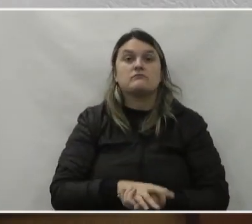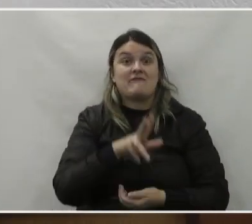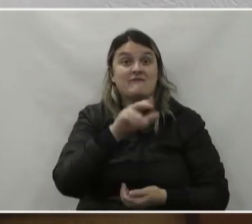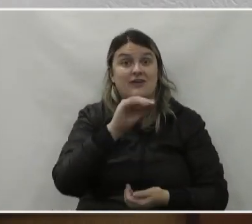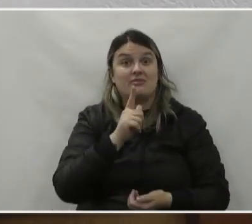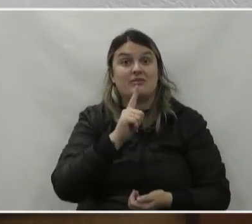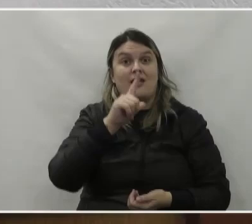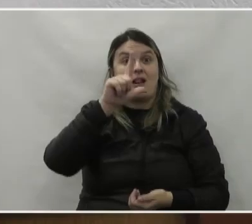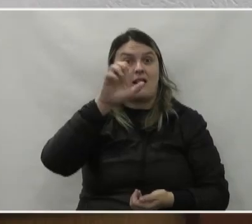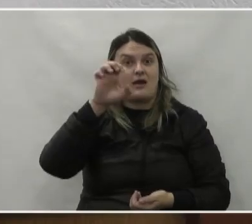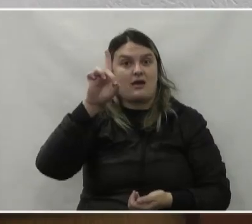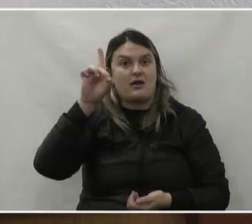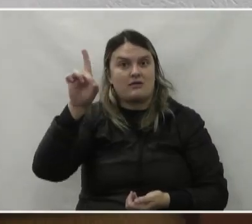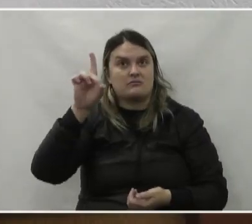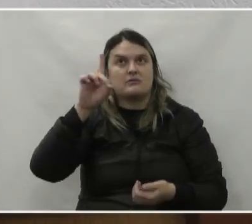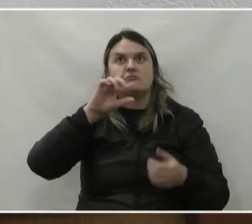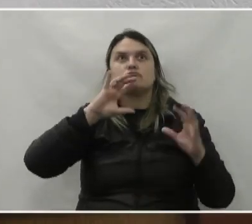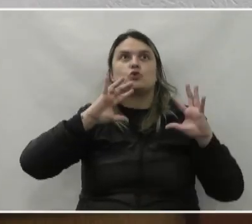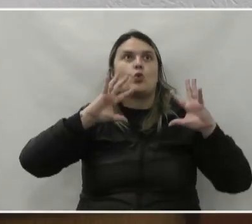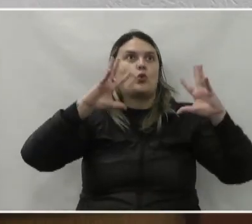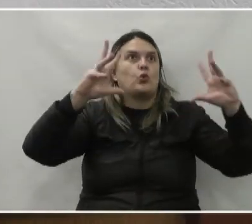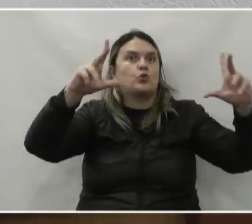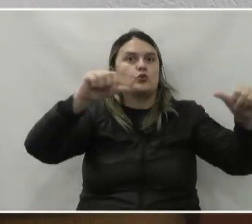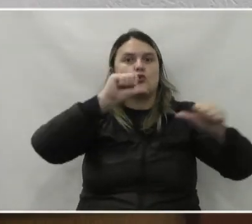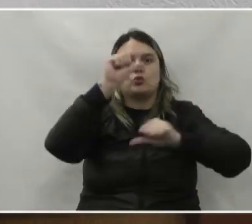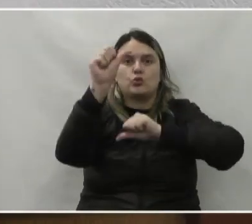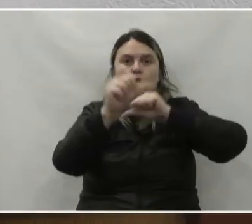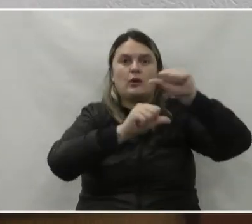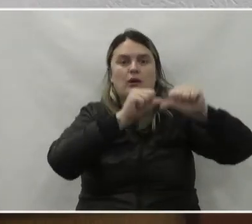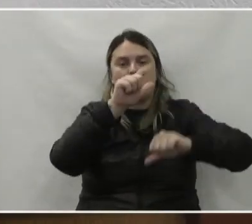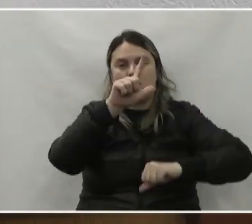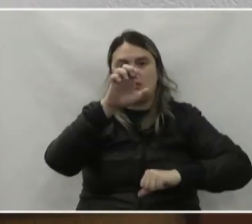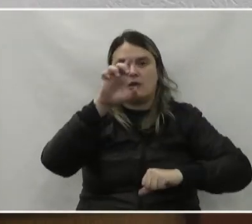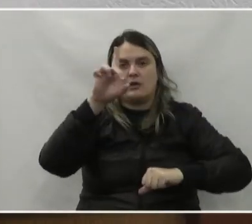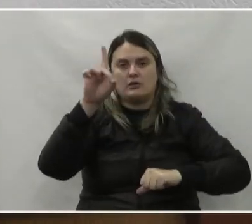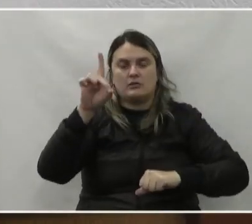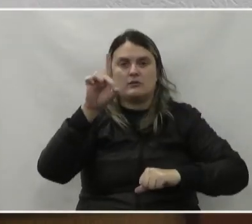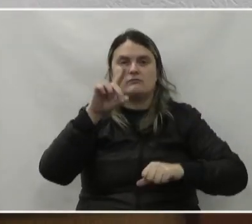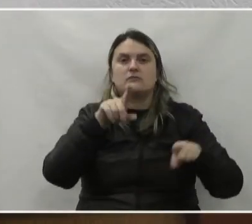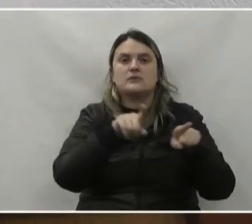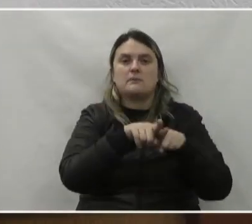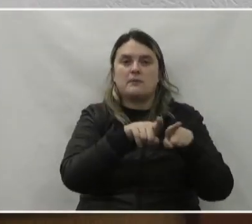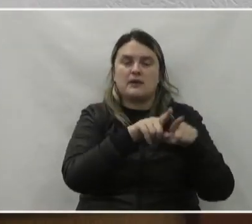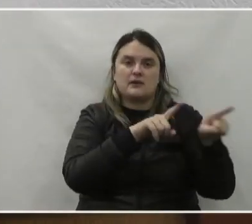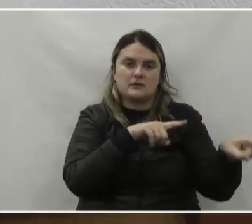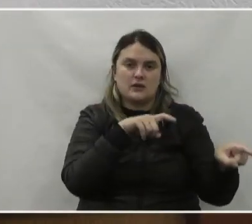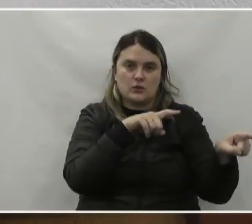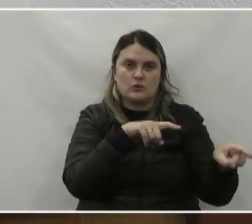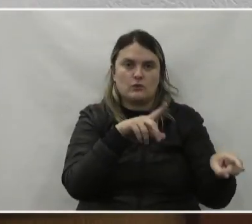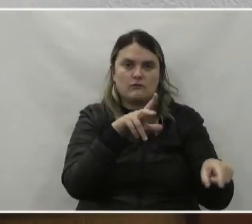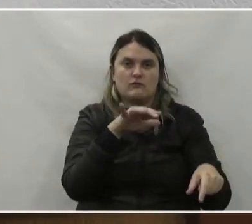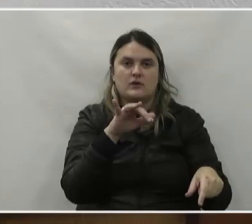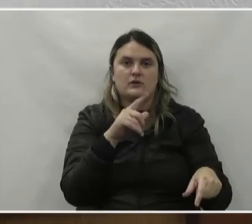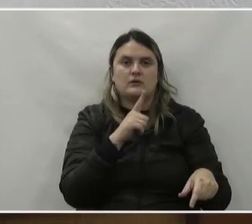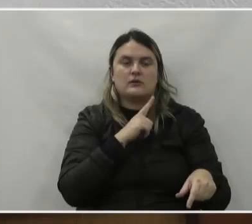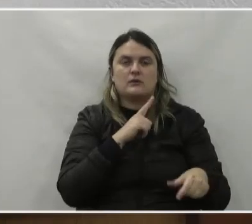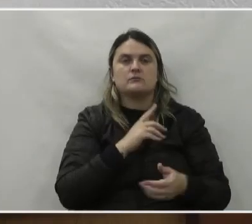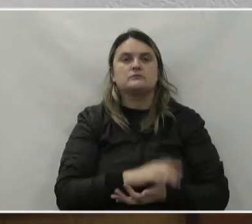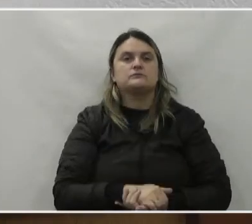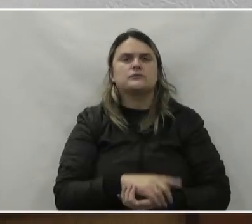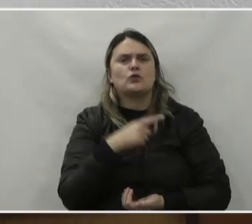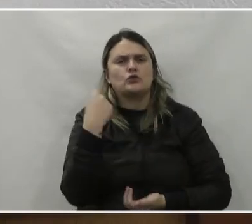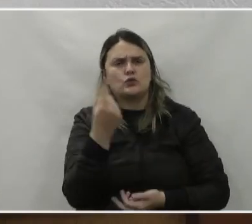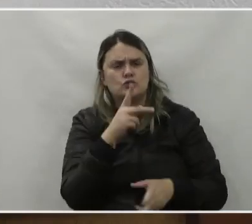Vitória, do Bela Vista ao São Sebastião, no nosso interior, né? A população